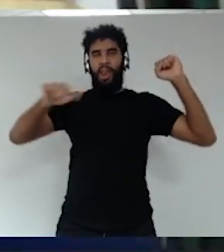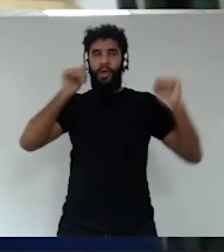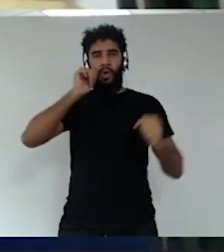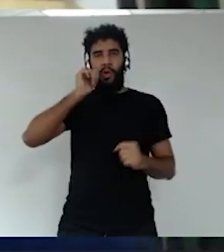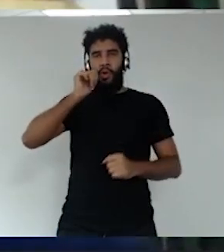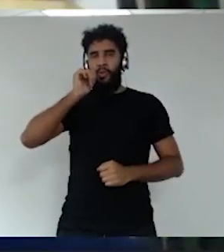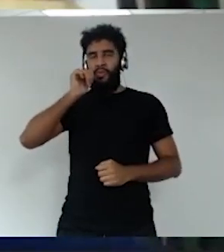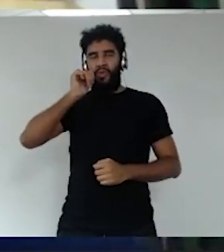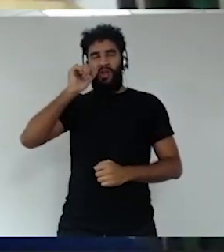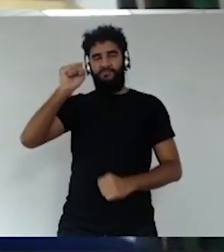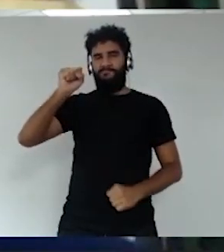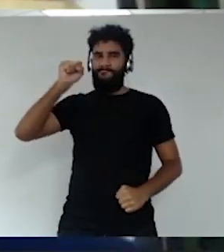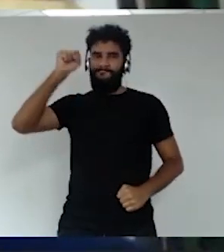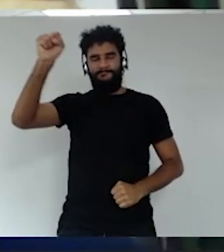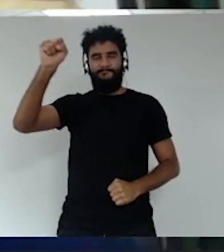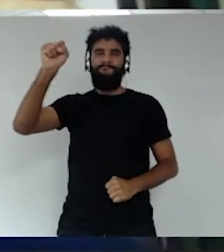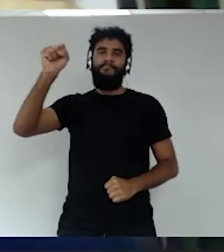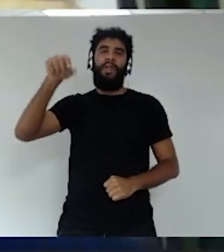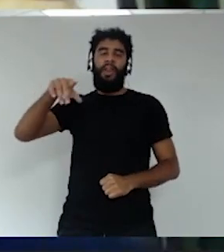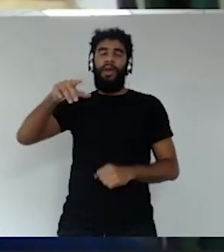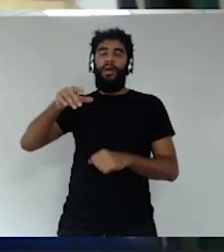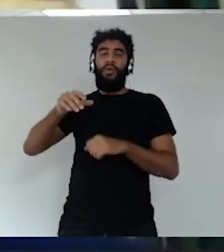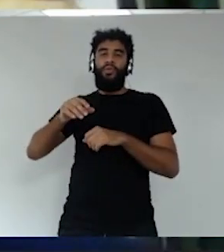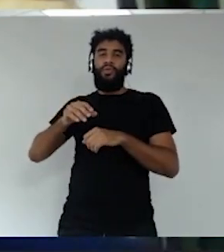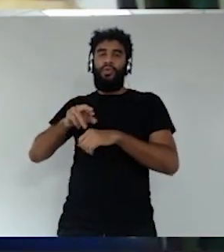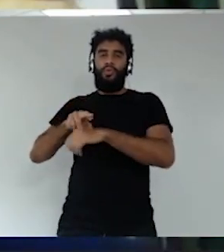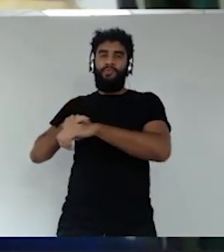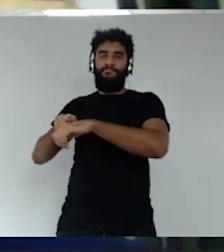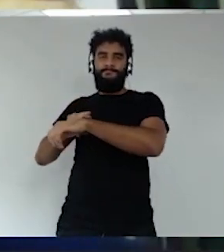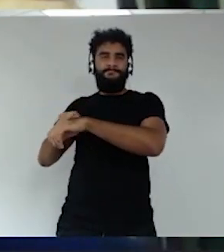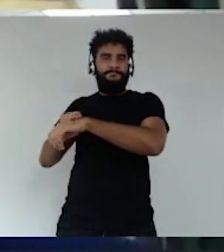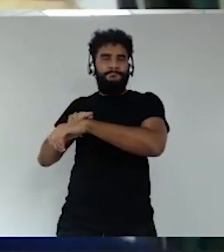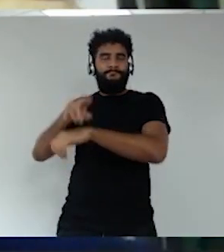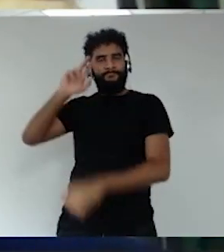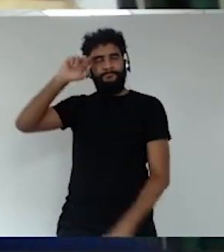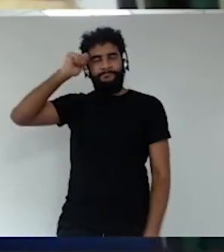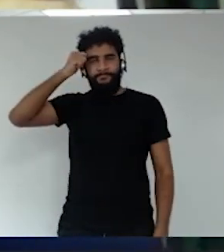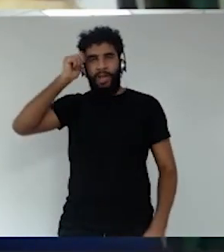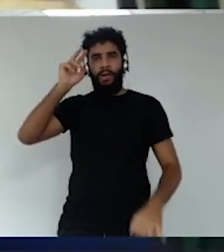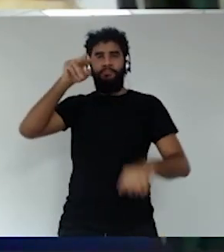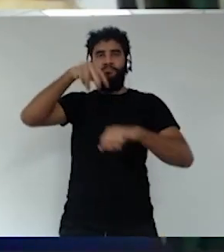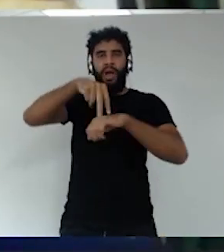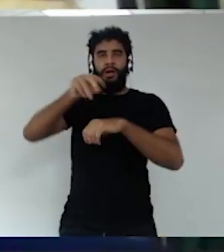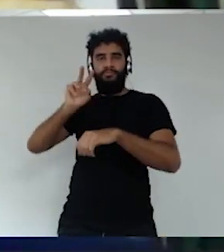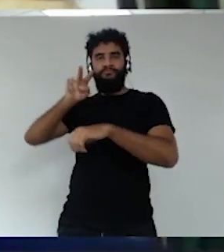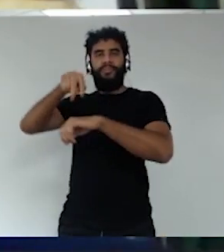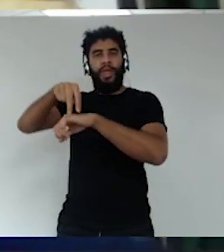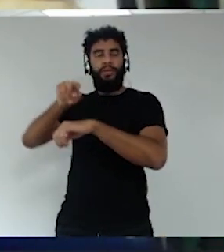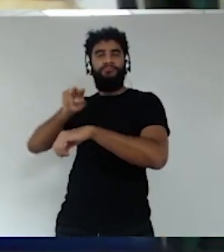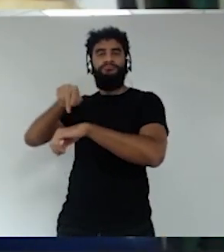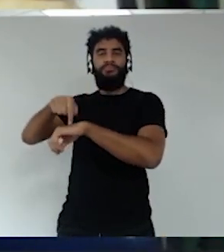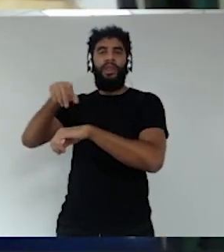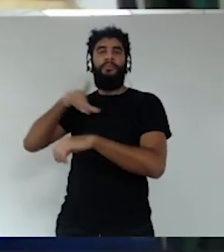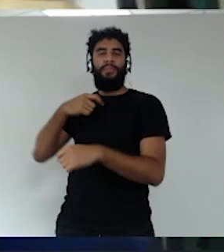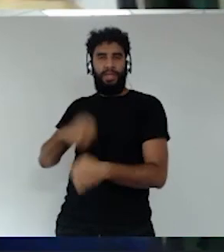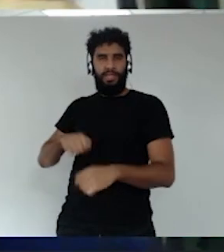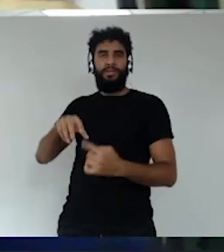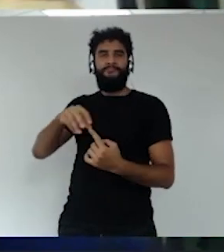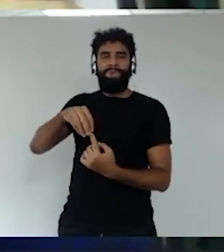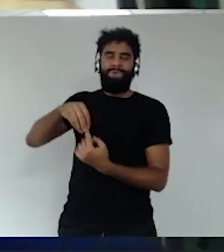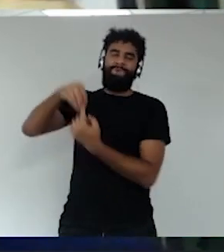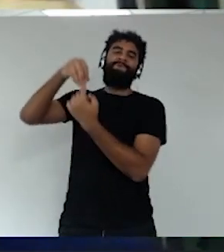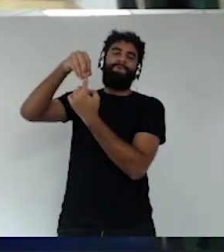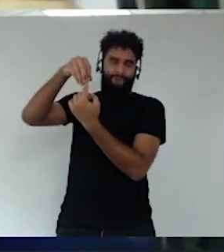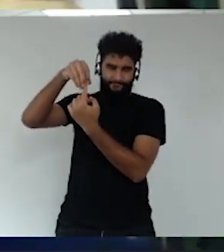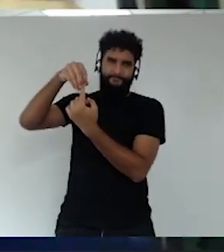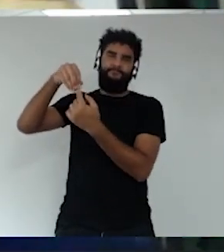se emancipando cada vez mais e cada vez mais ocupando o seu espaço digno de destaque e